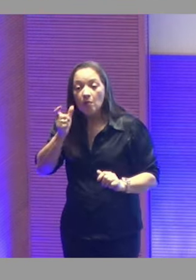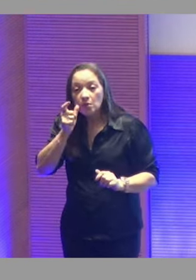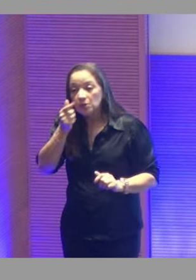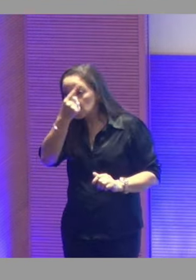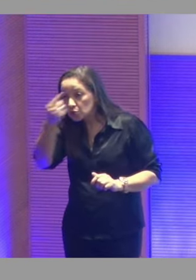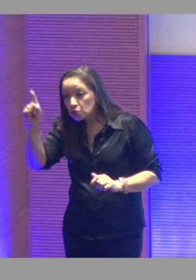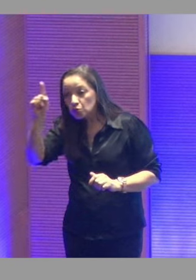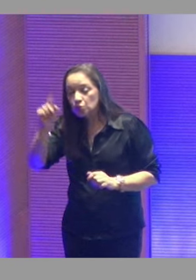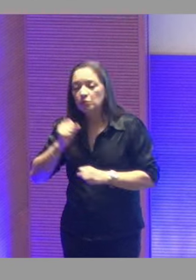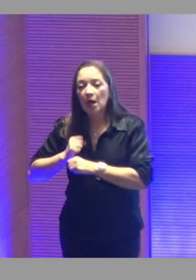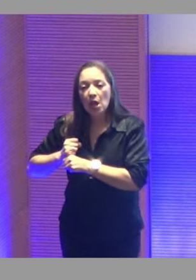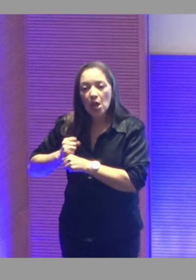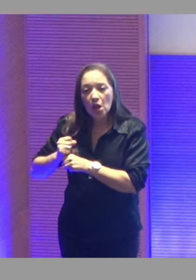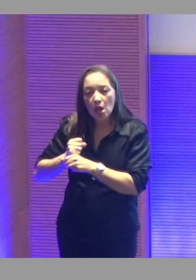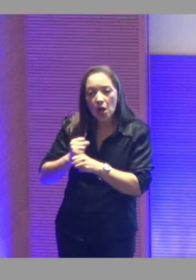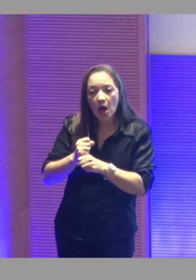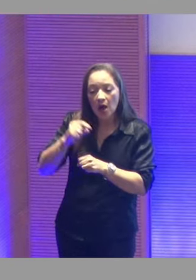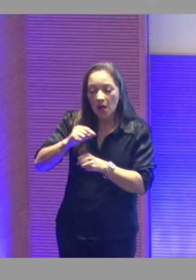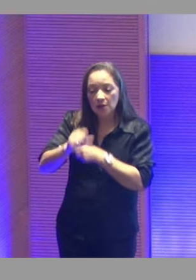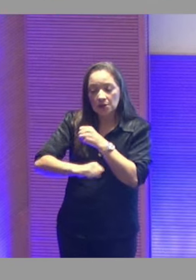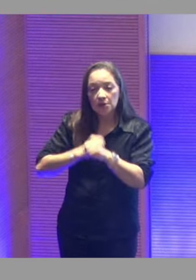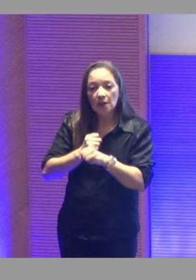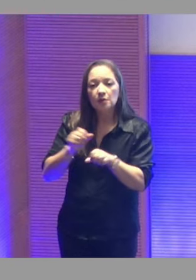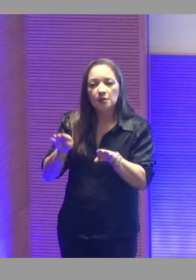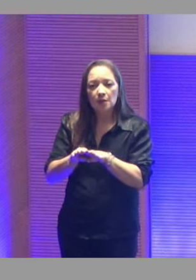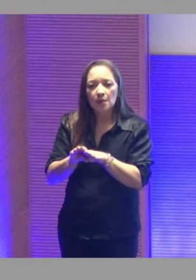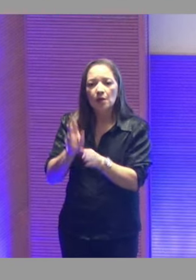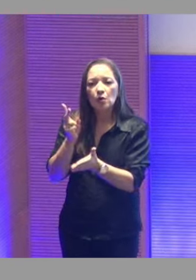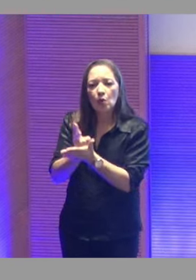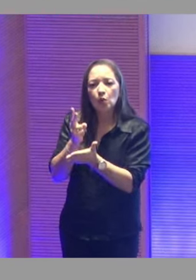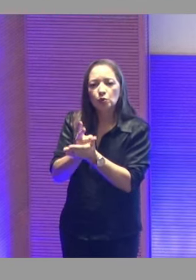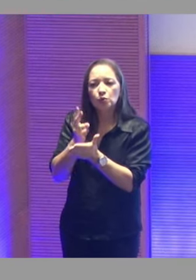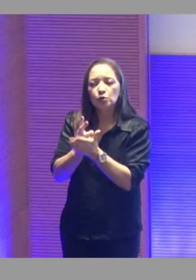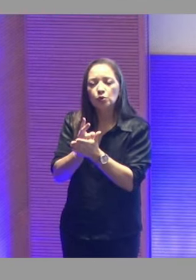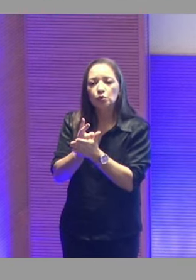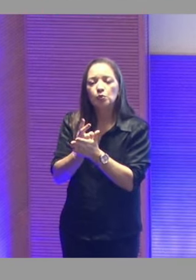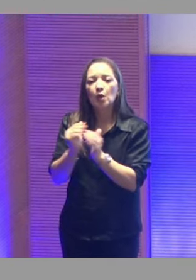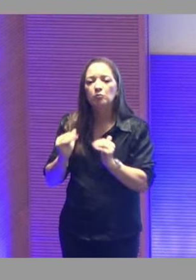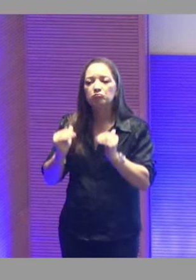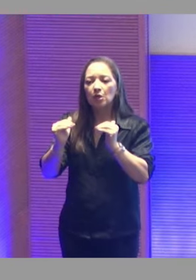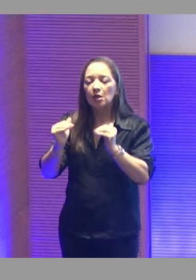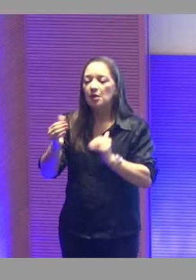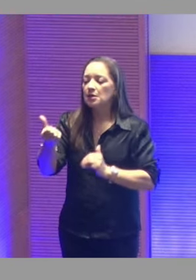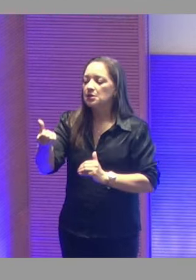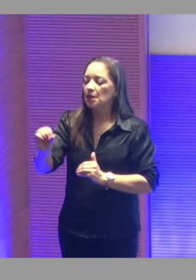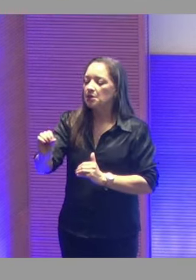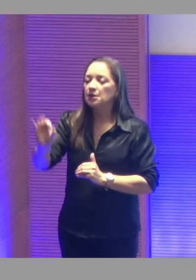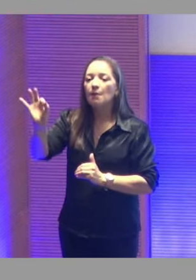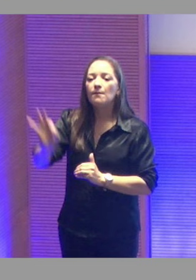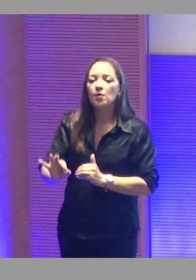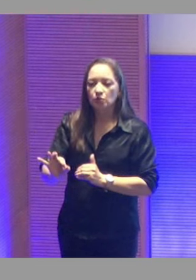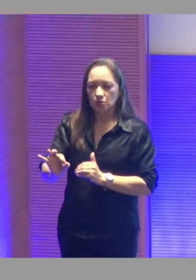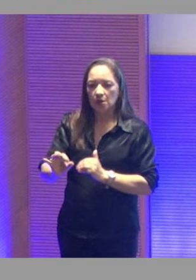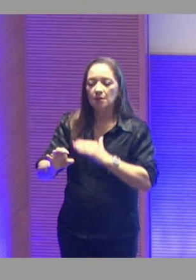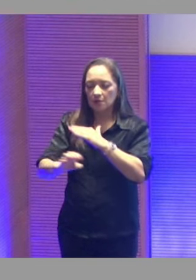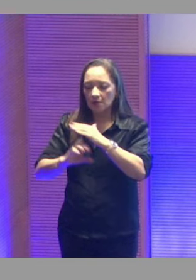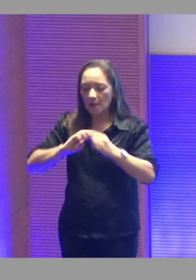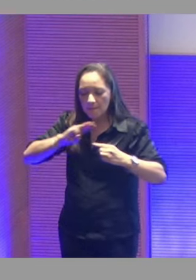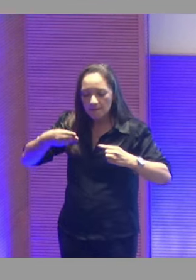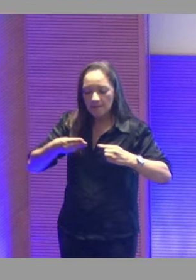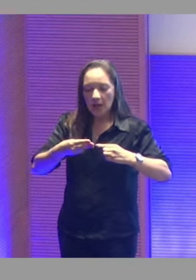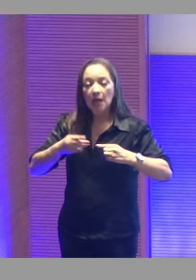anos eh inclusive esse ano se mantém ali no nível de 60% das organizações que T